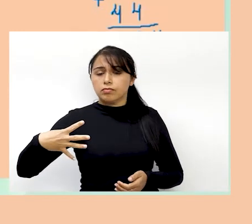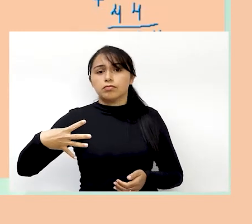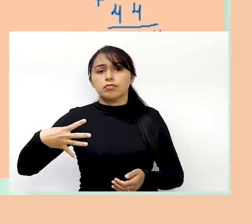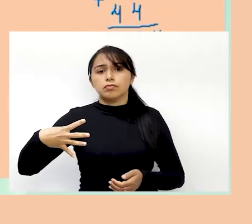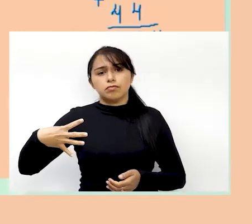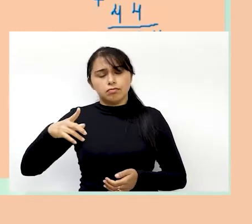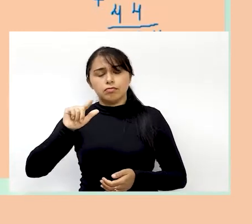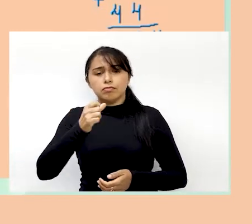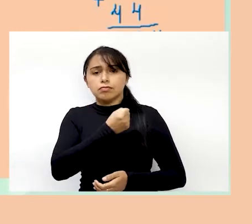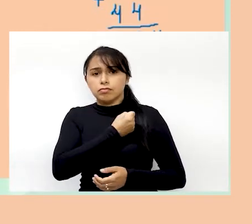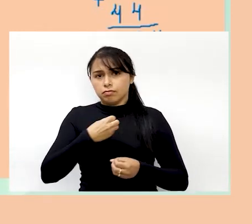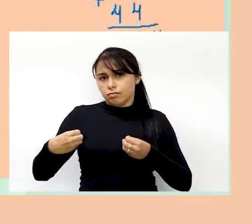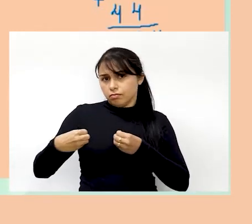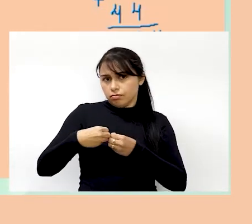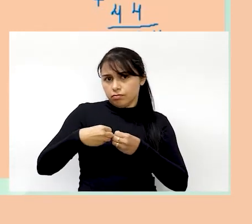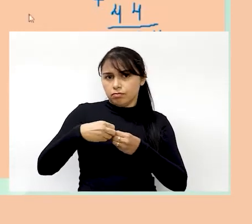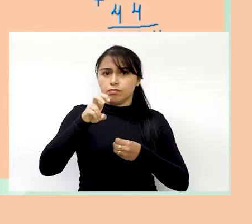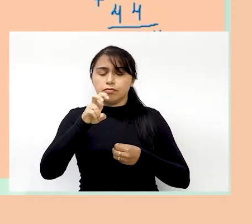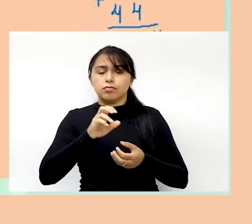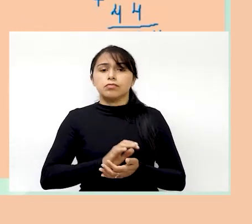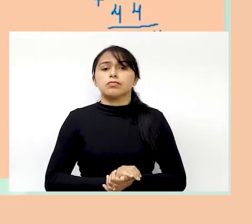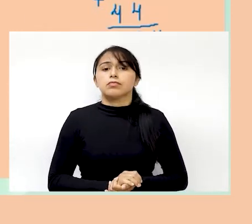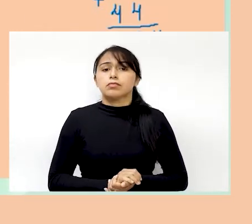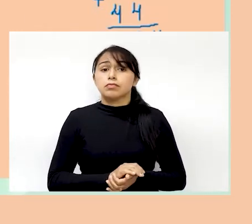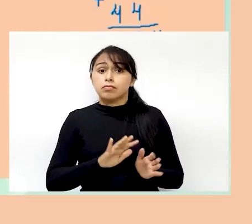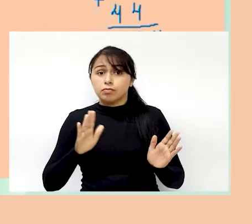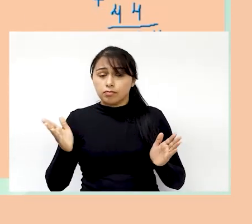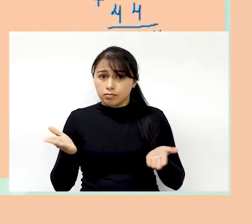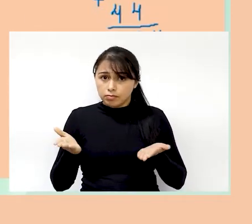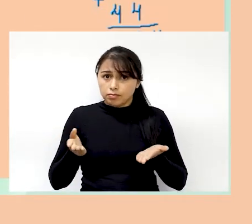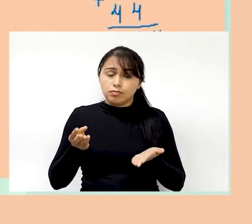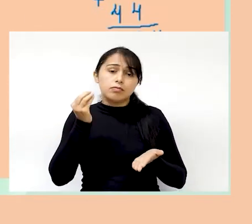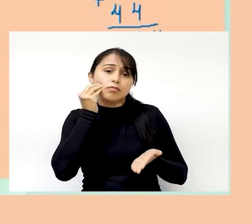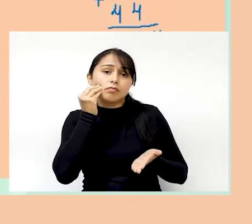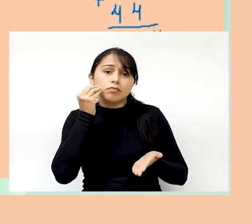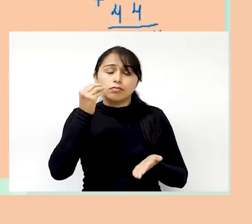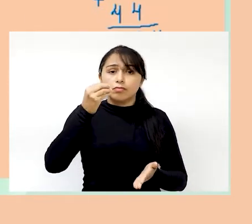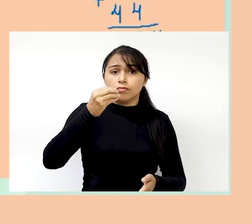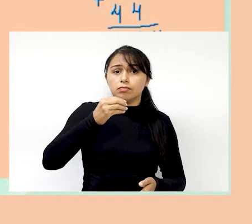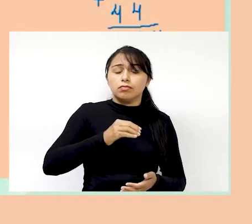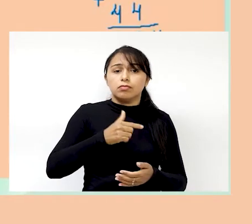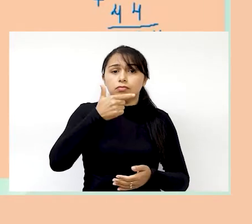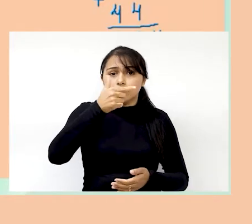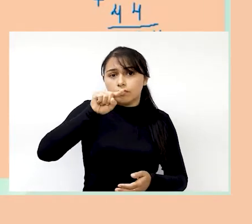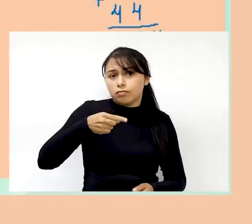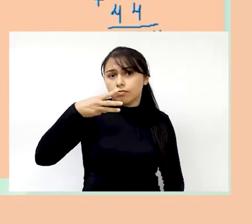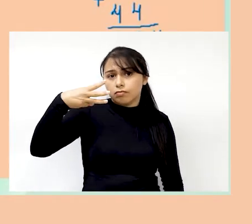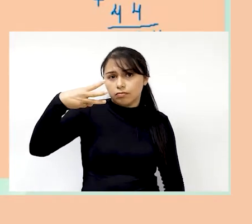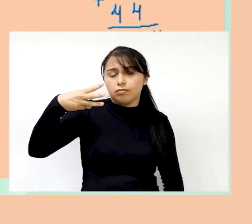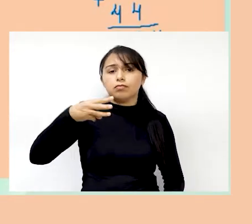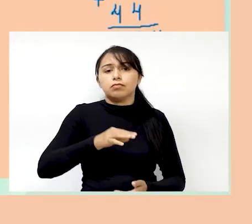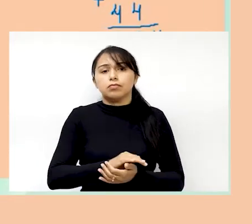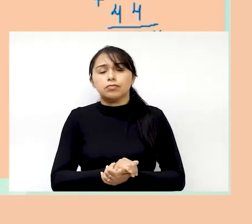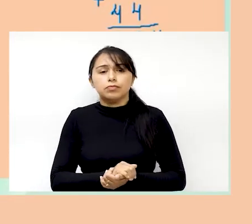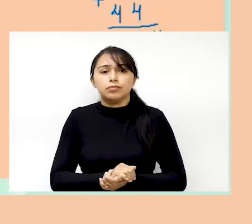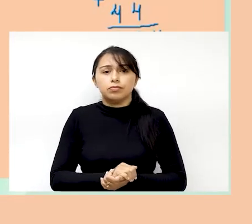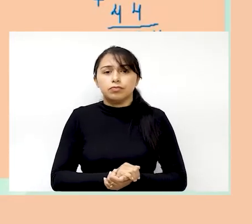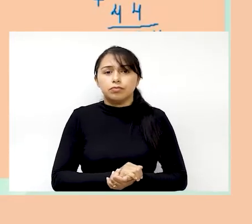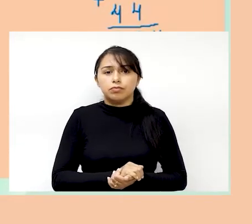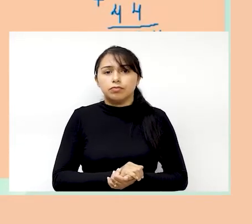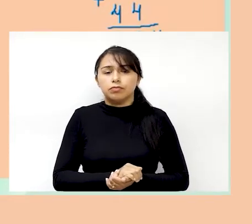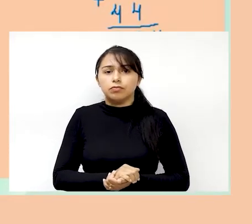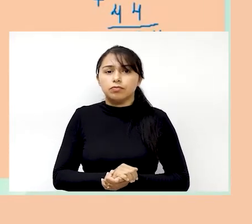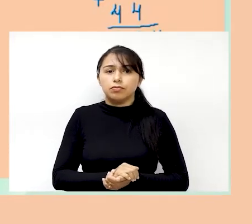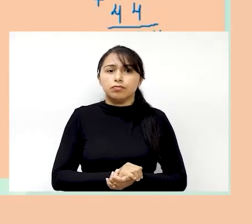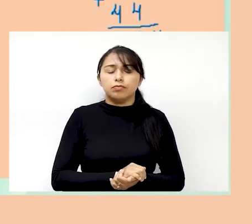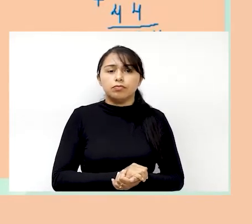aí. Vamos ver aqui o 2,3. Se passar de 5, então quer dizer que é o 2,2